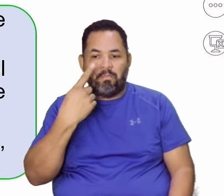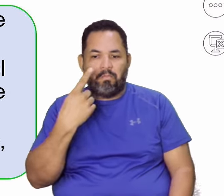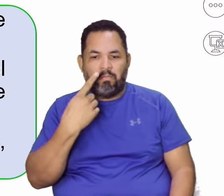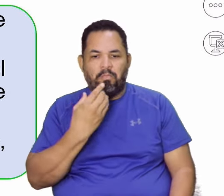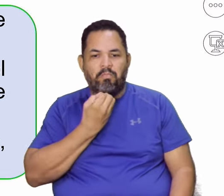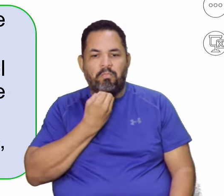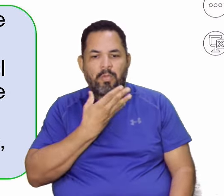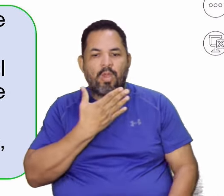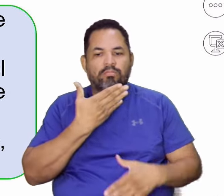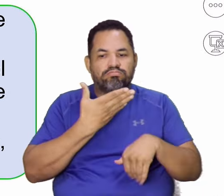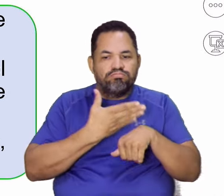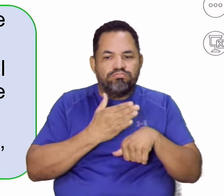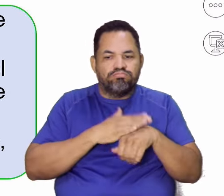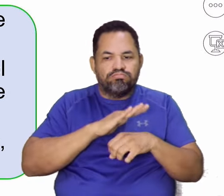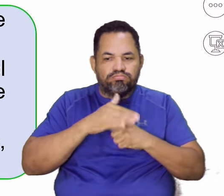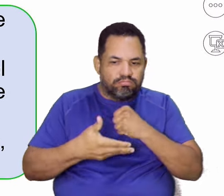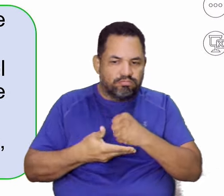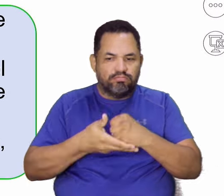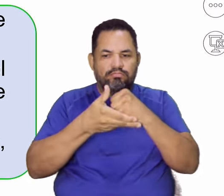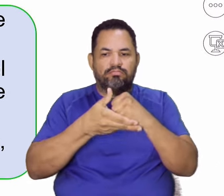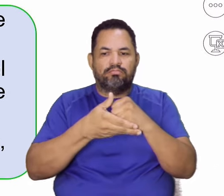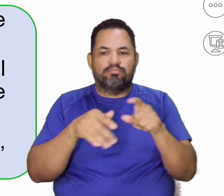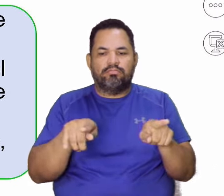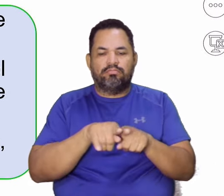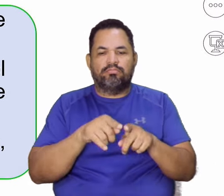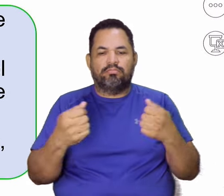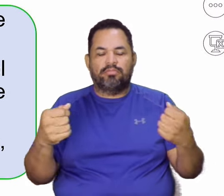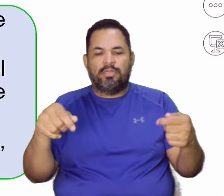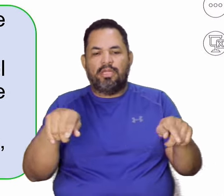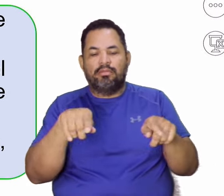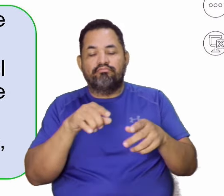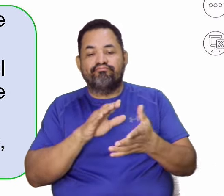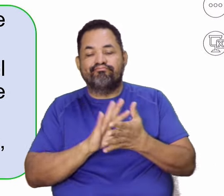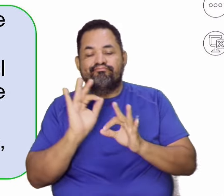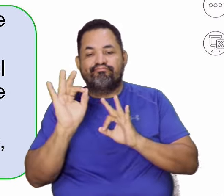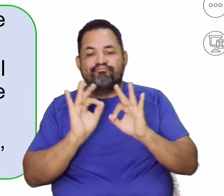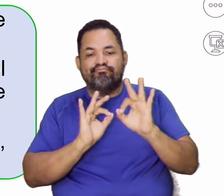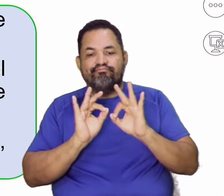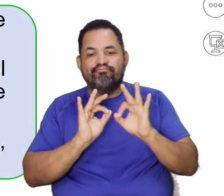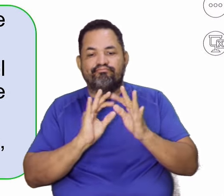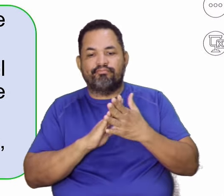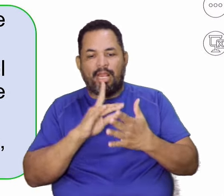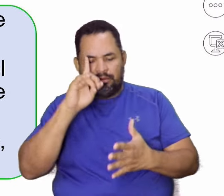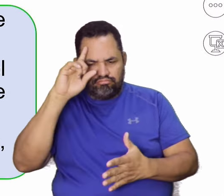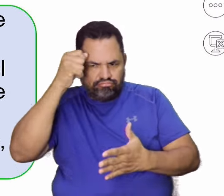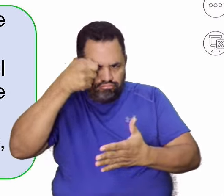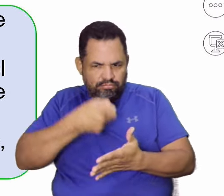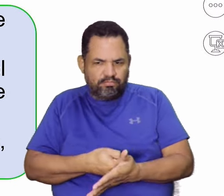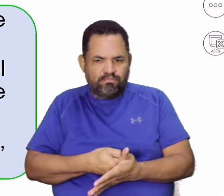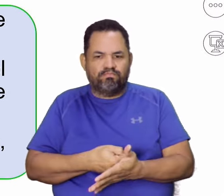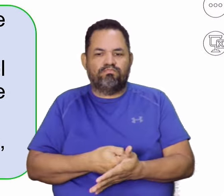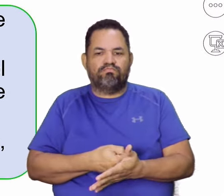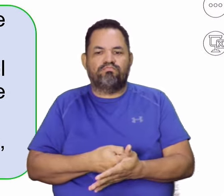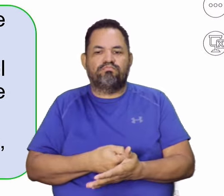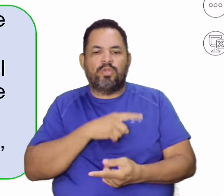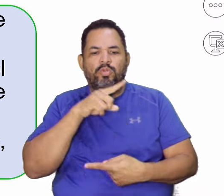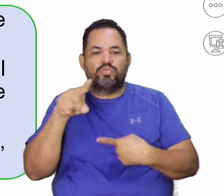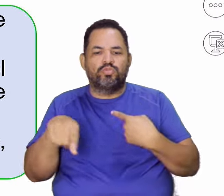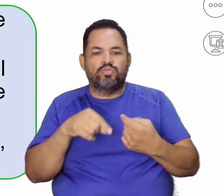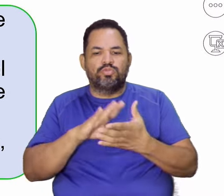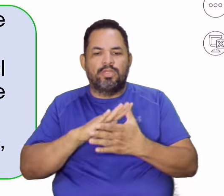boas práticas de de sustentabilidade posso observar também aqui a tomada de decisões em prol de uma